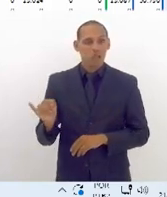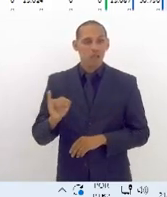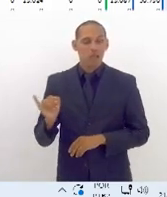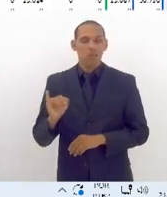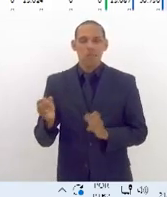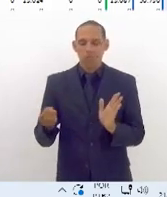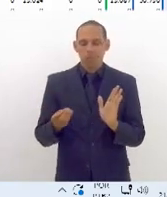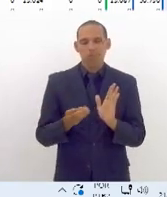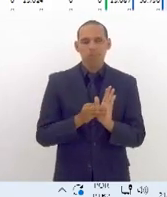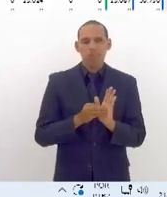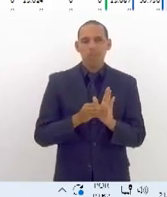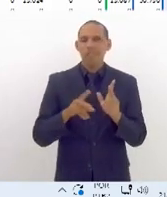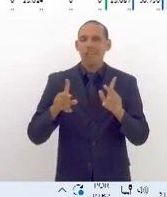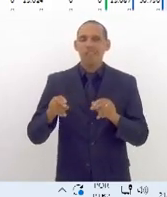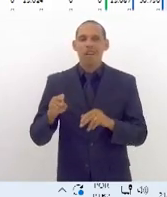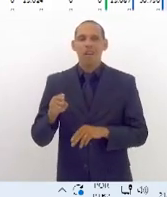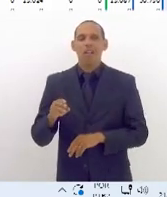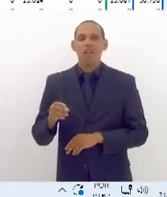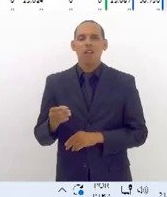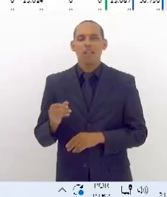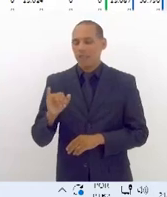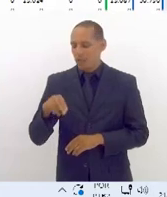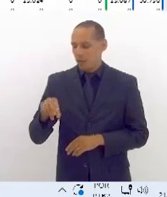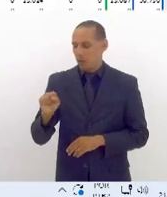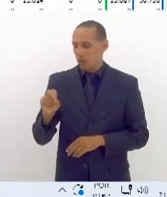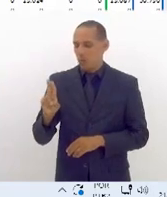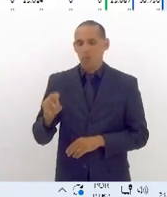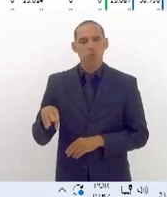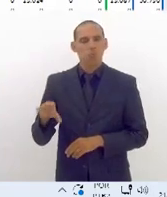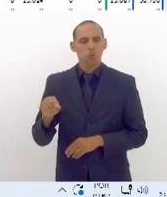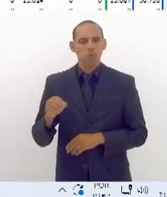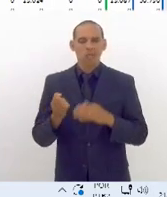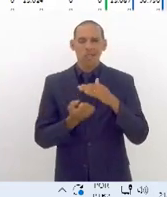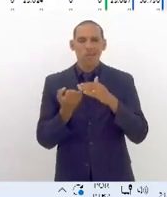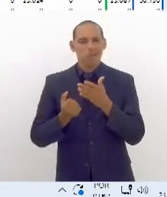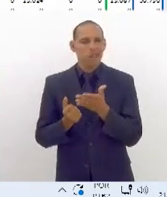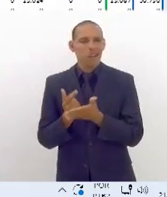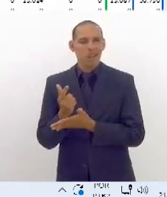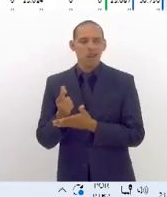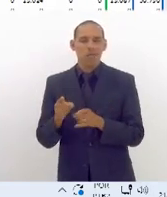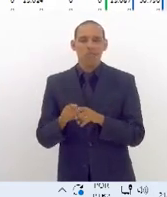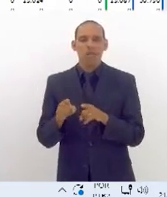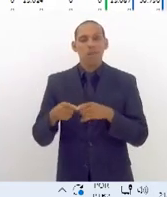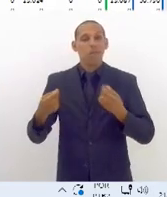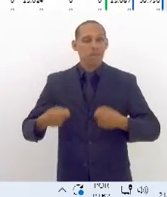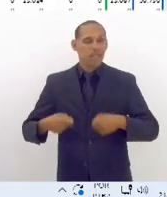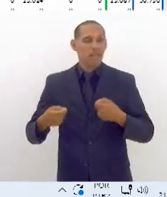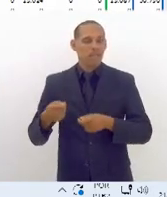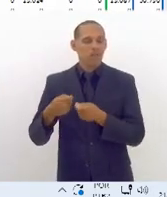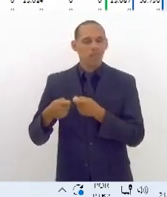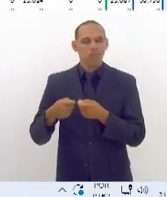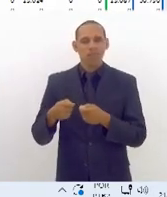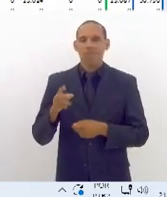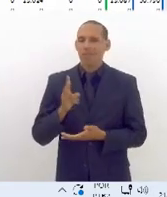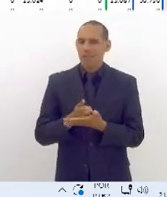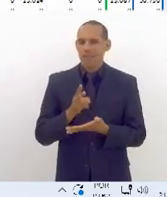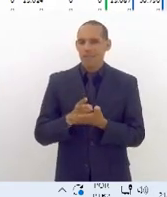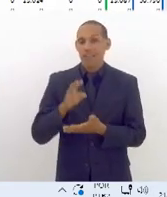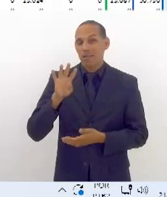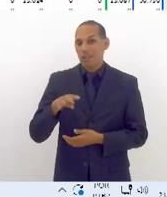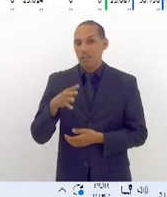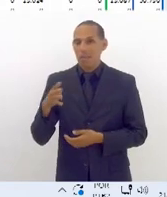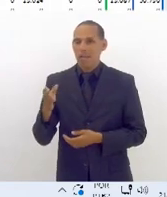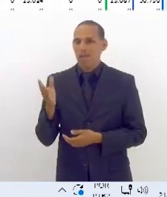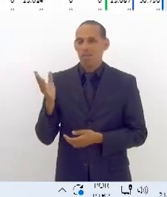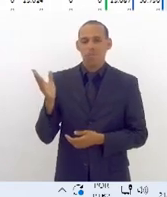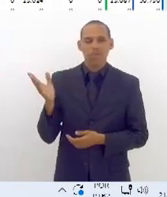dos insumos comprados pelas empresas e pela demanda final da economia seguindo na tabela essa tabela de demanda